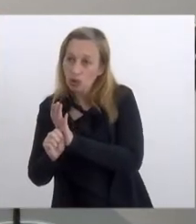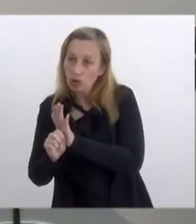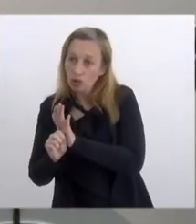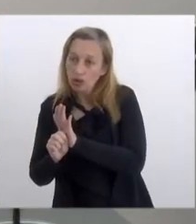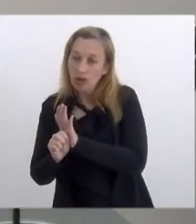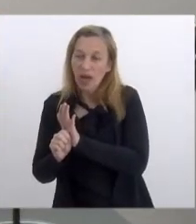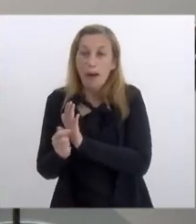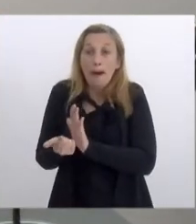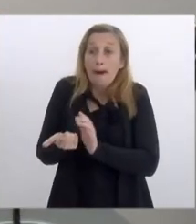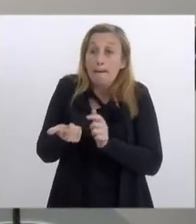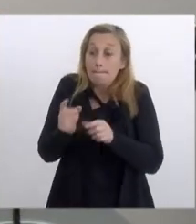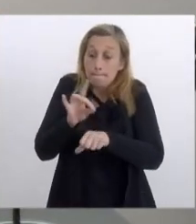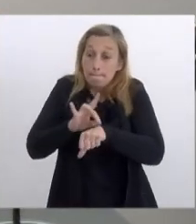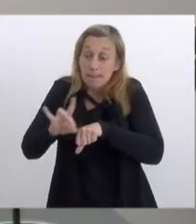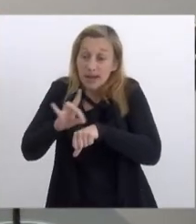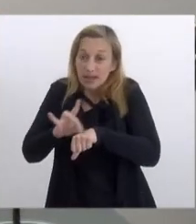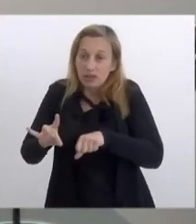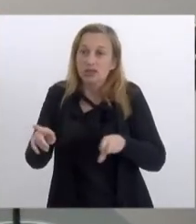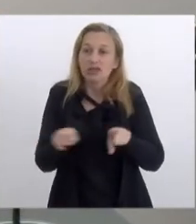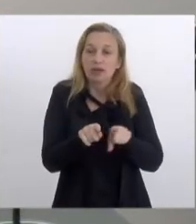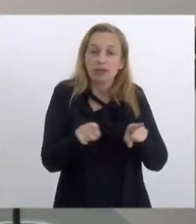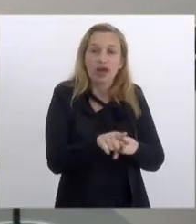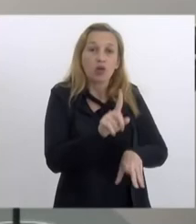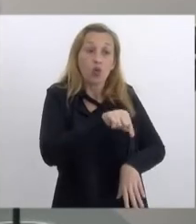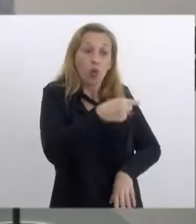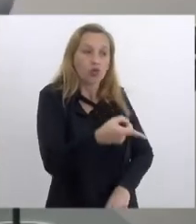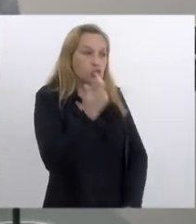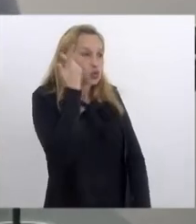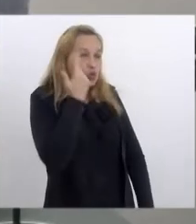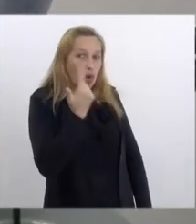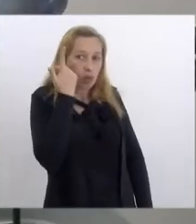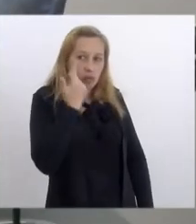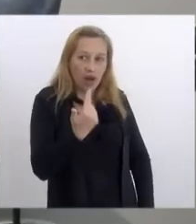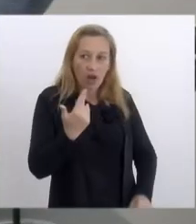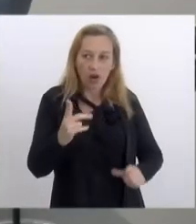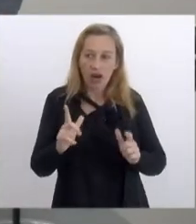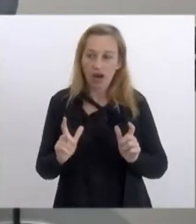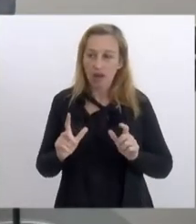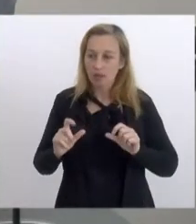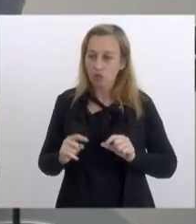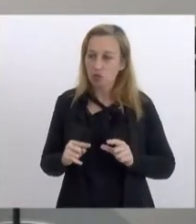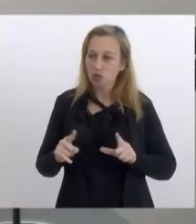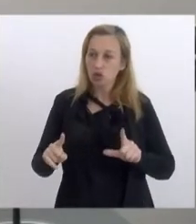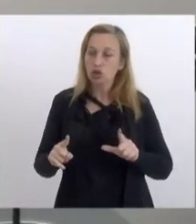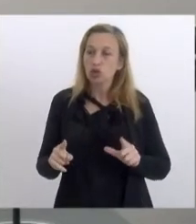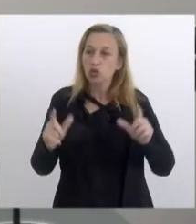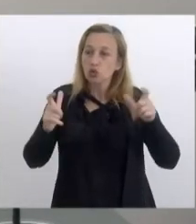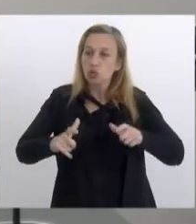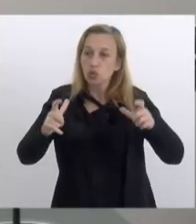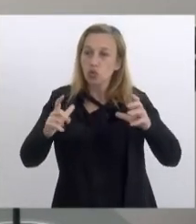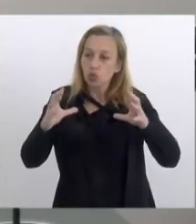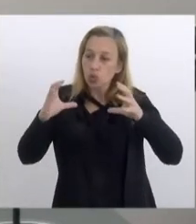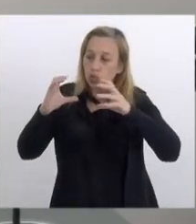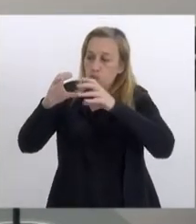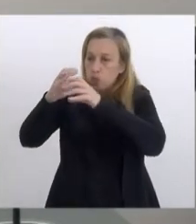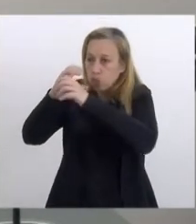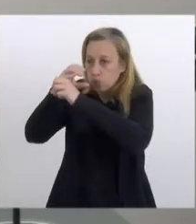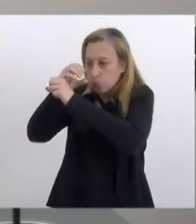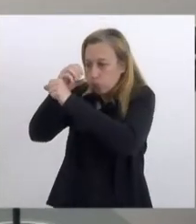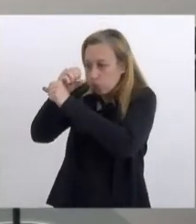preto, sabe? E um pulmão normal de uma pessoa. E aquele pulmão entrava no lugar escuro, aquele pulmão com a luz,